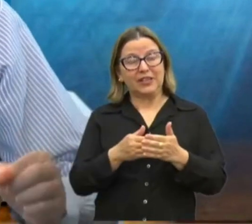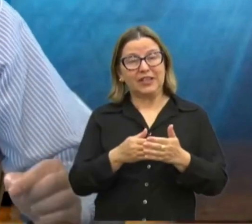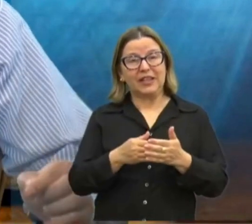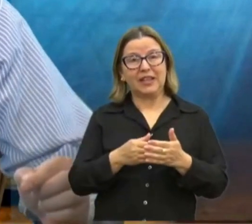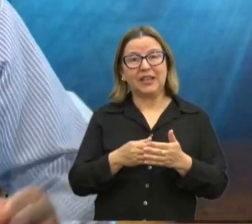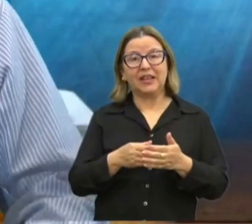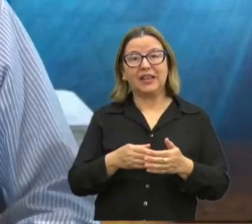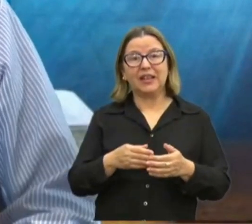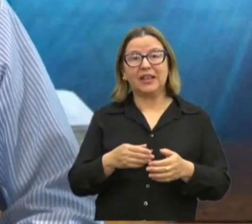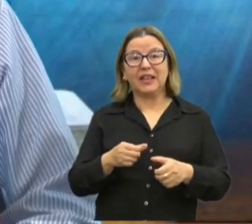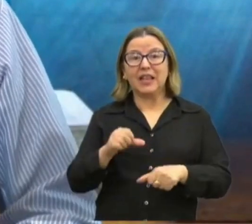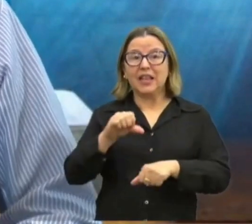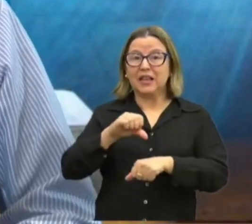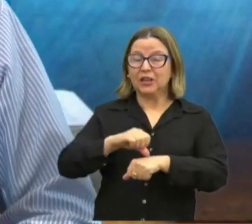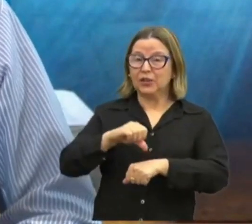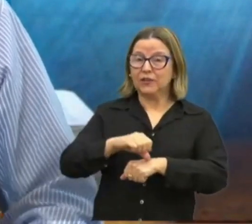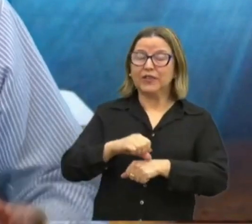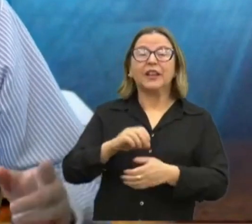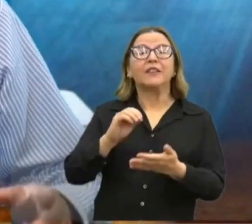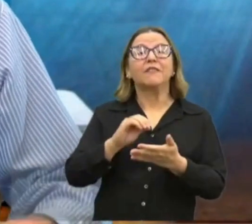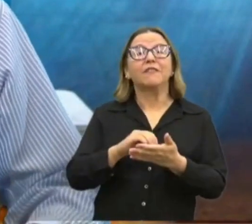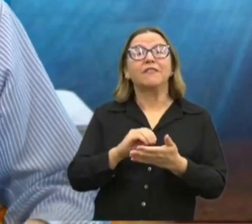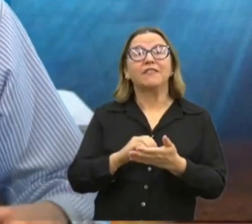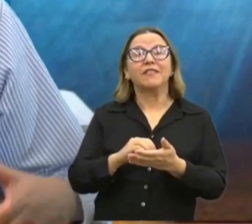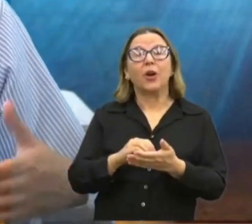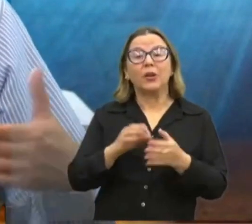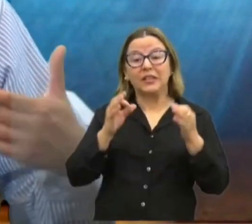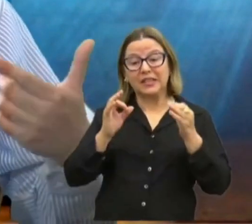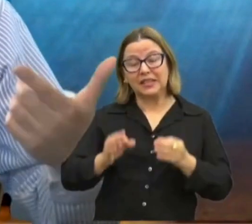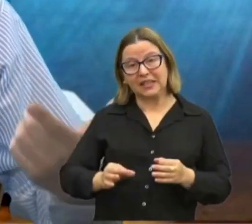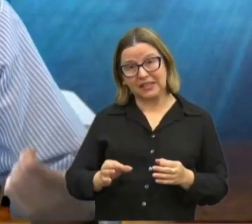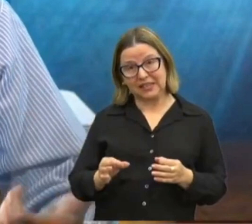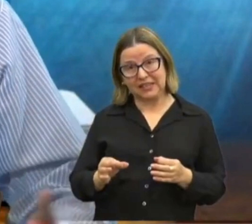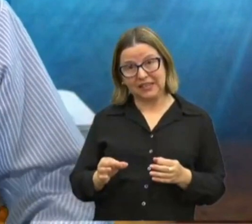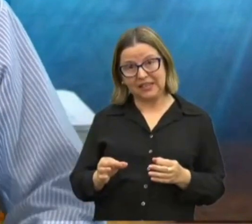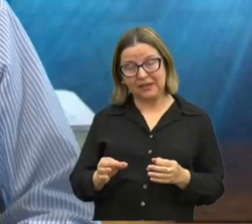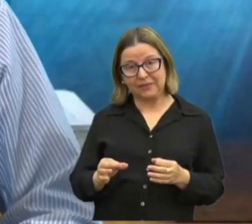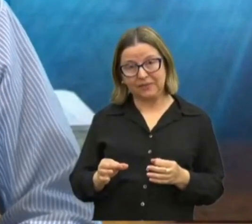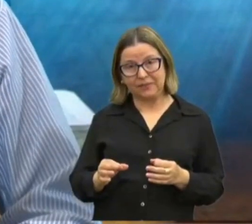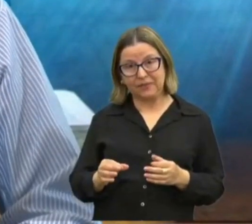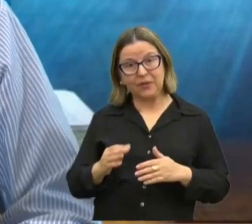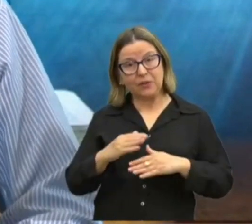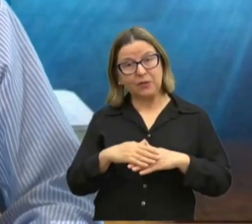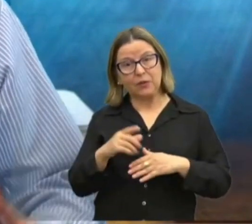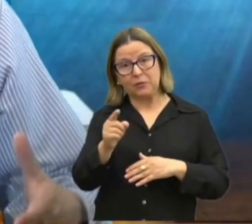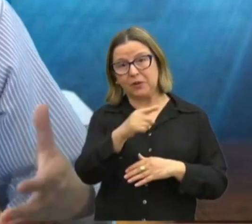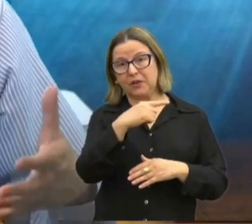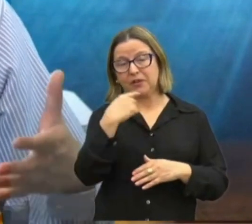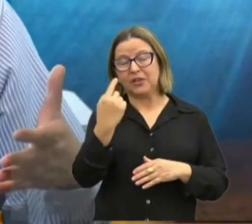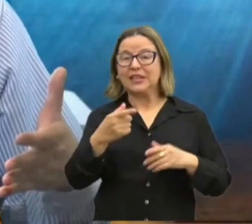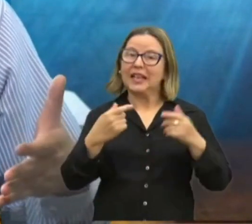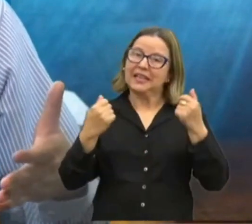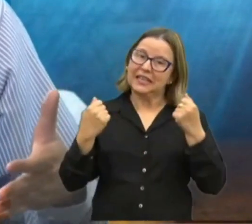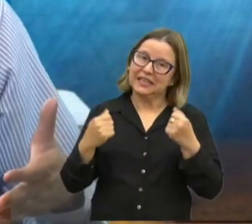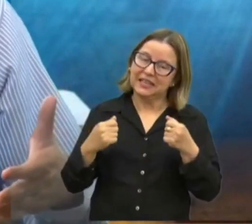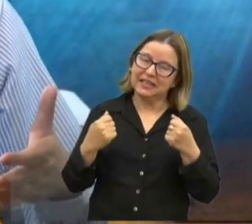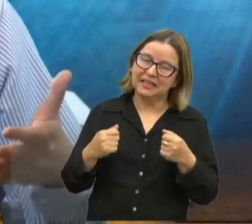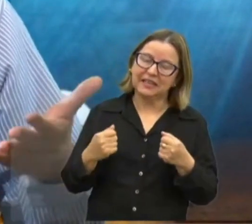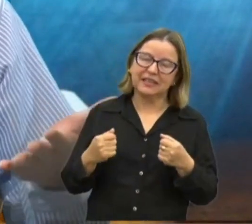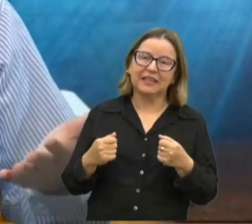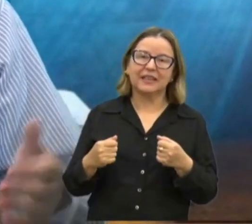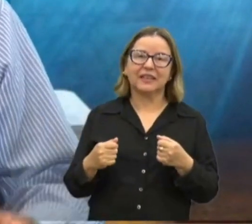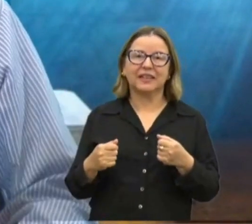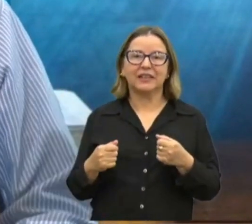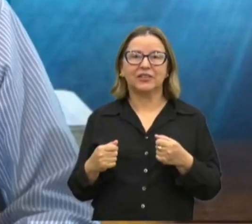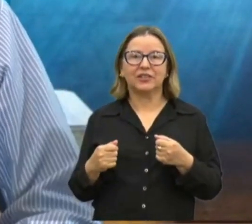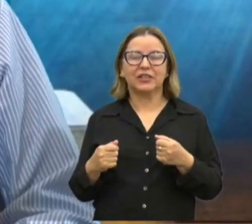toda incerteza a respeito da nossa necessidade, a respeito daquilo que